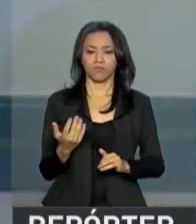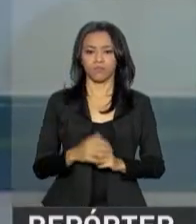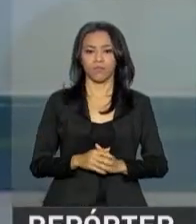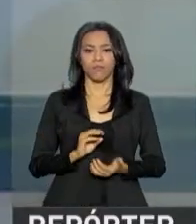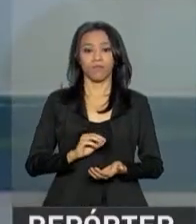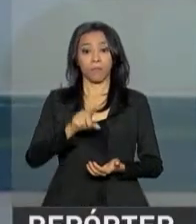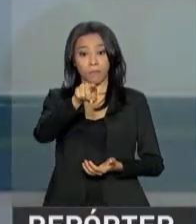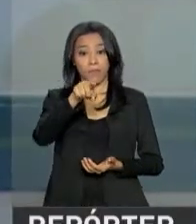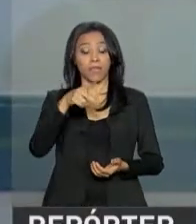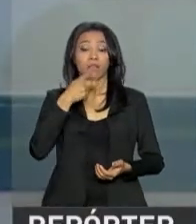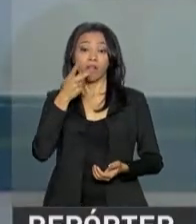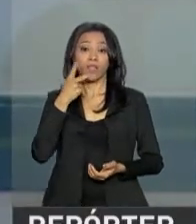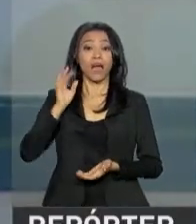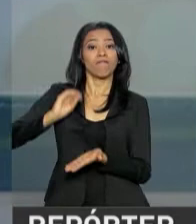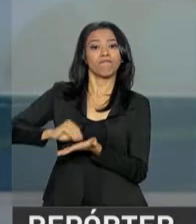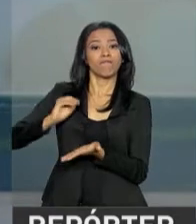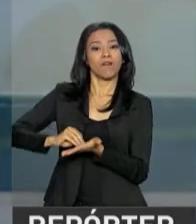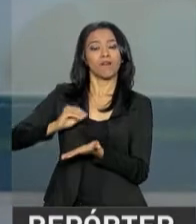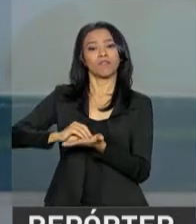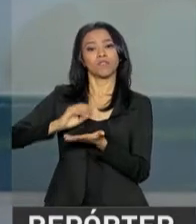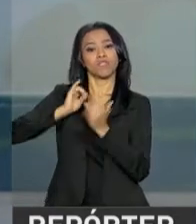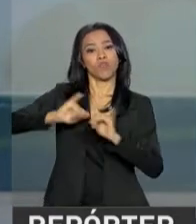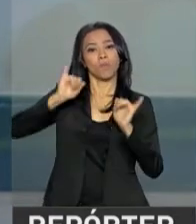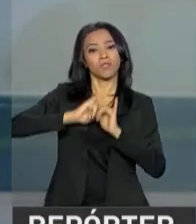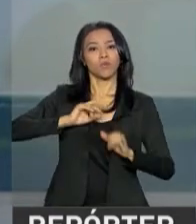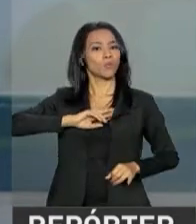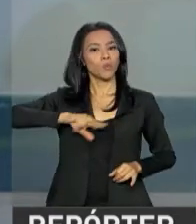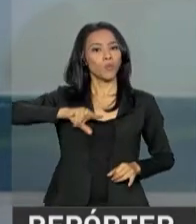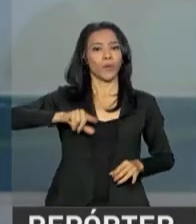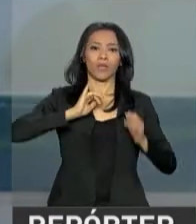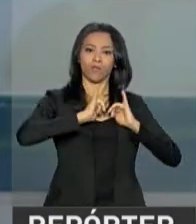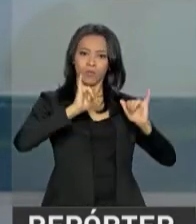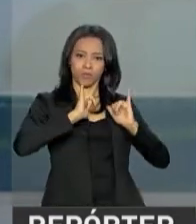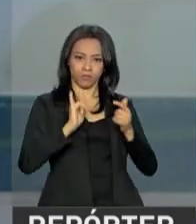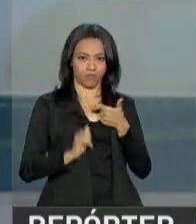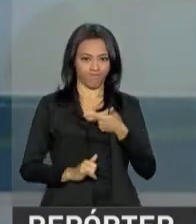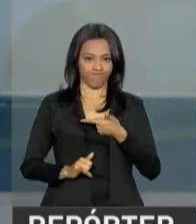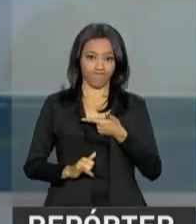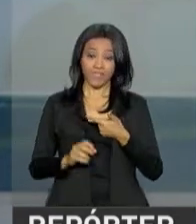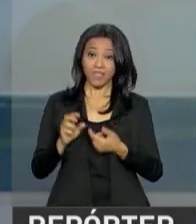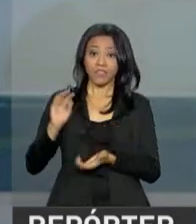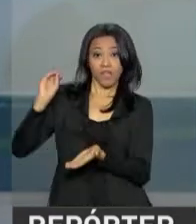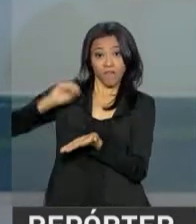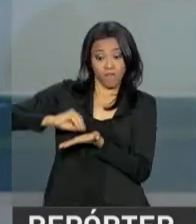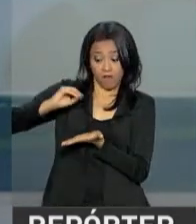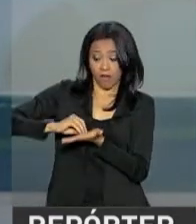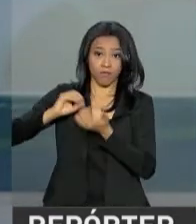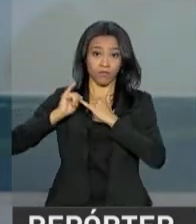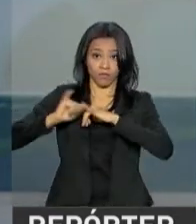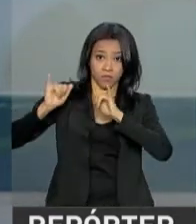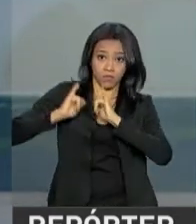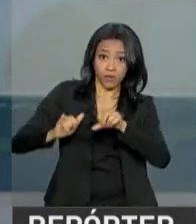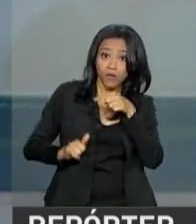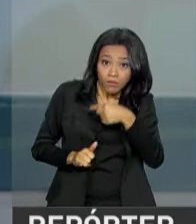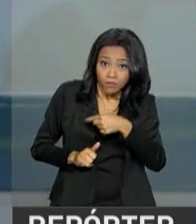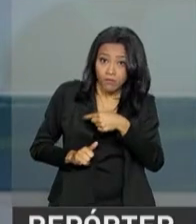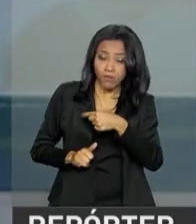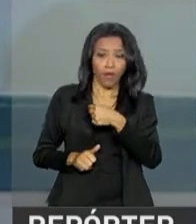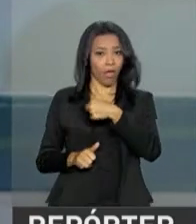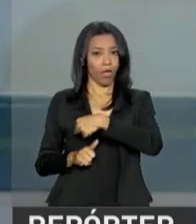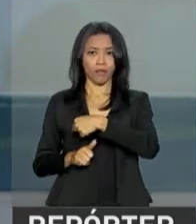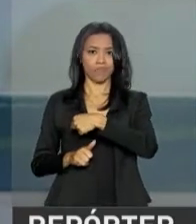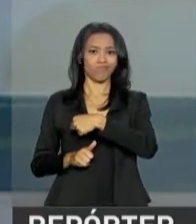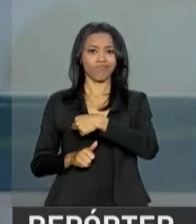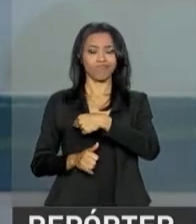desinformação não é uma informação se é desinformação ela não está